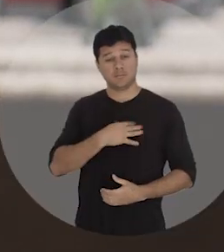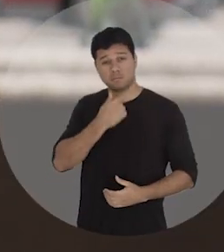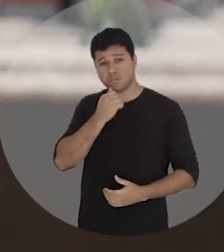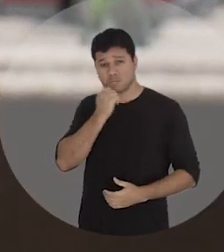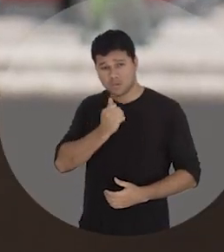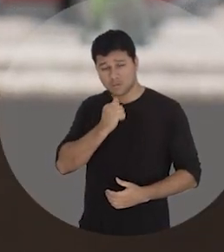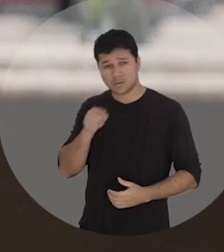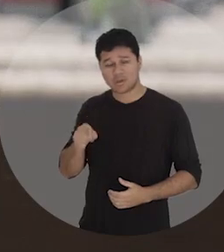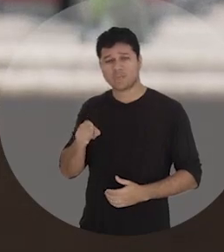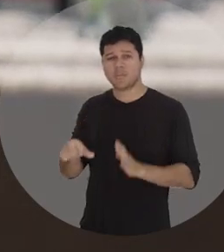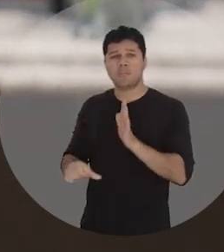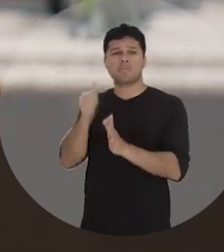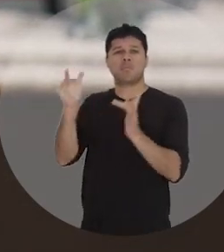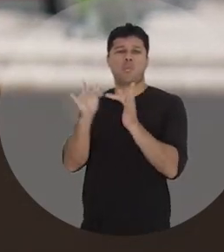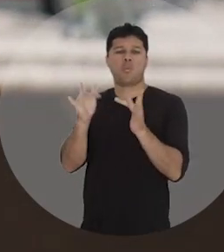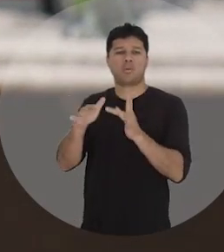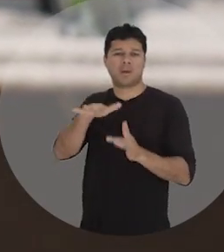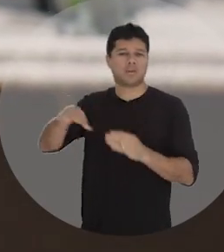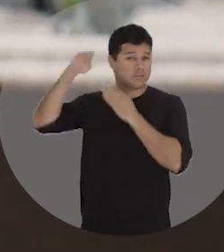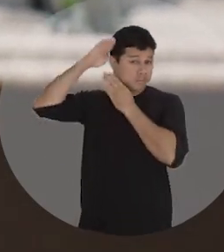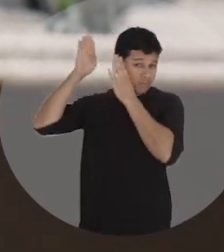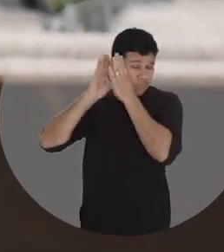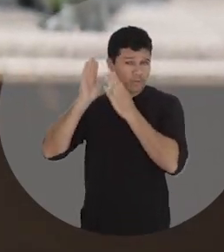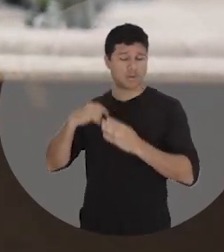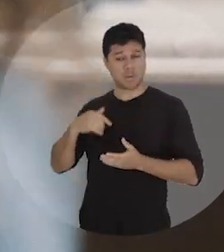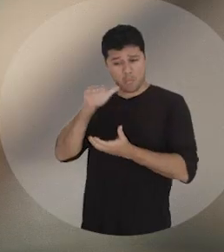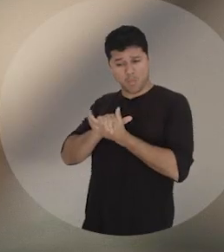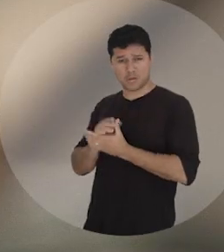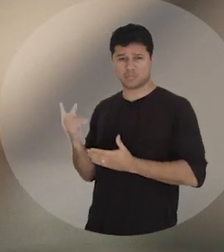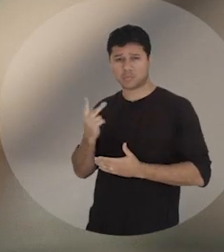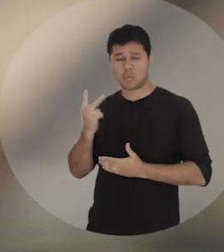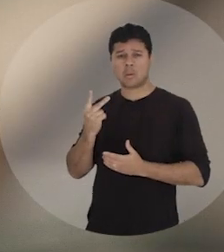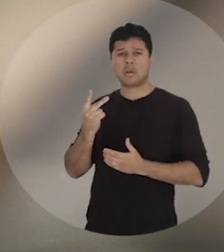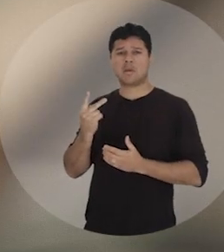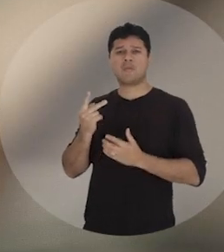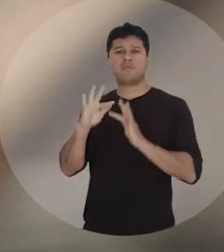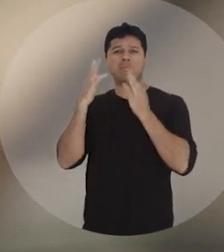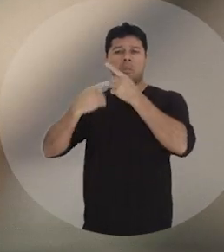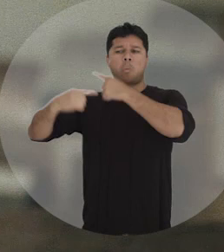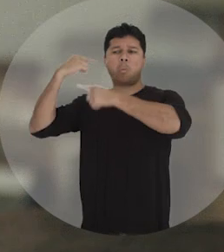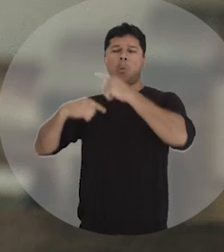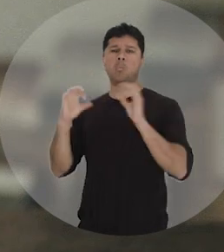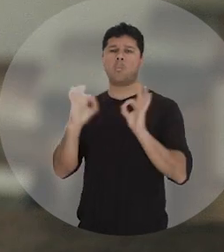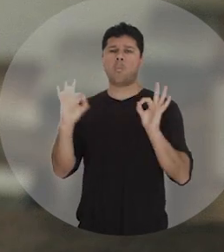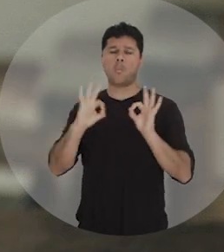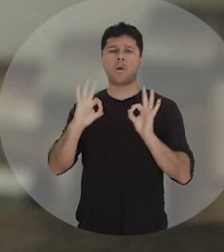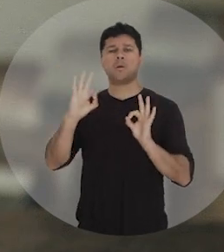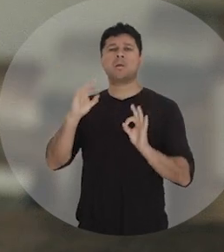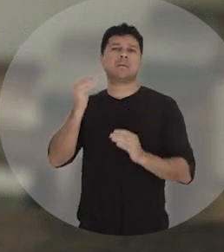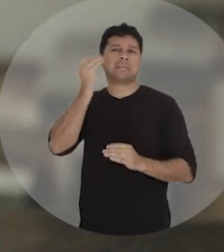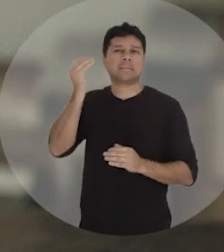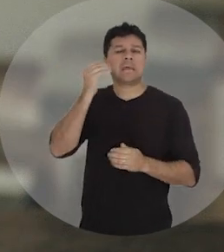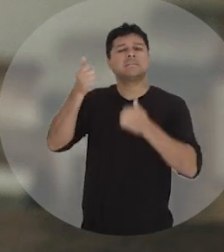Os nossos filhos foram o nosso primeiro contato com a surdez. Eu e meu marido, nós não temos casos de surdez na